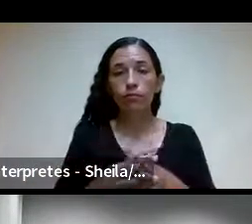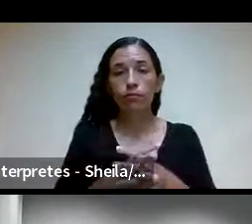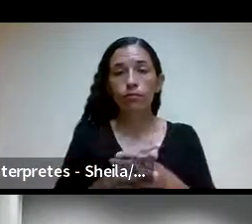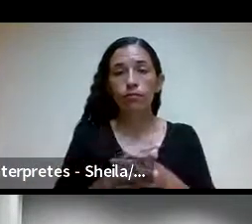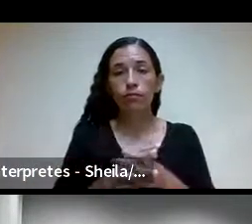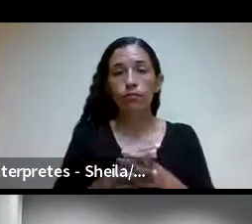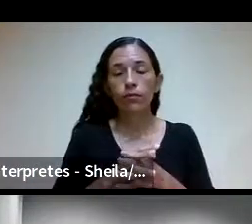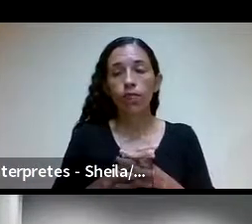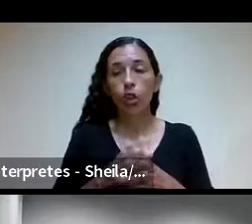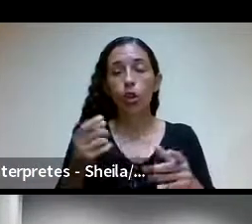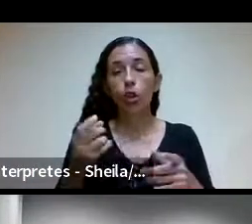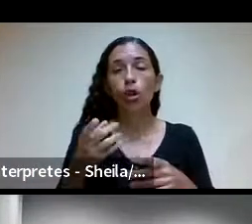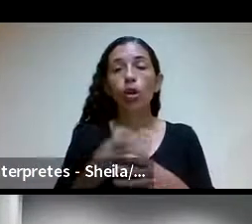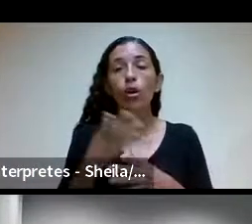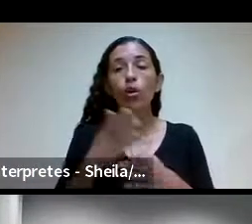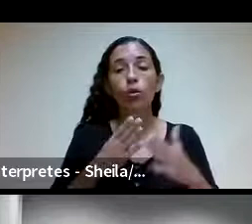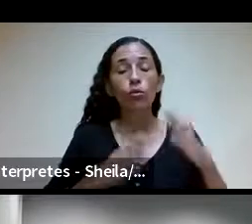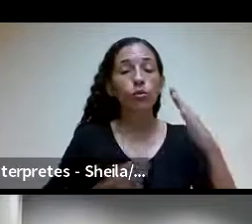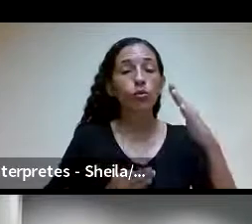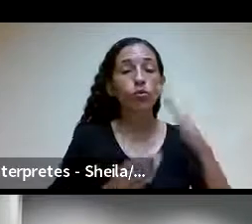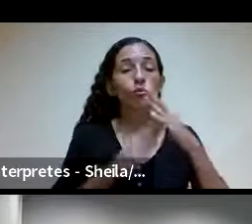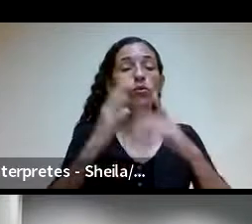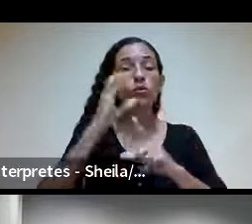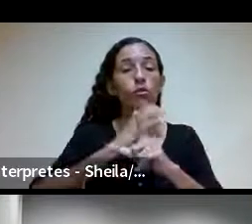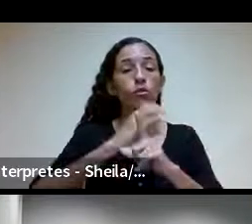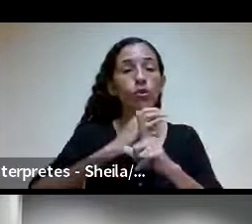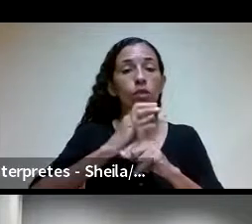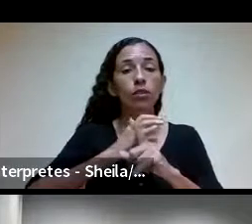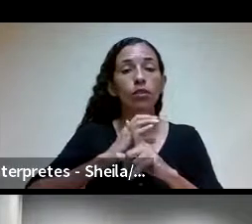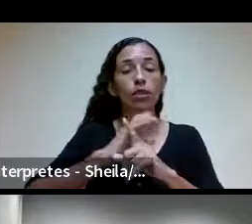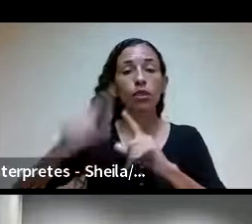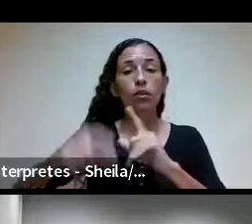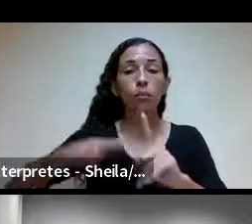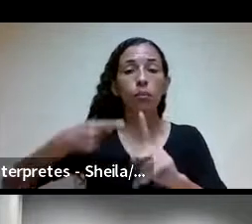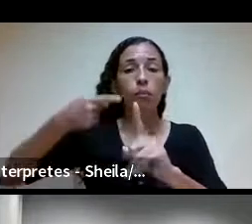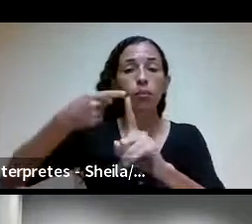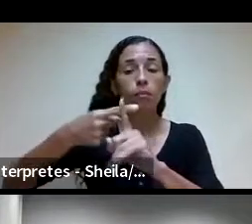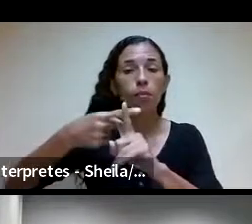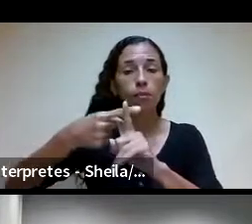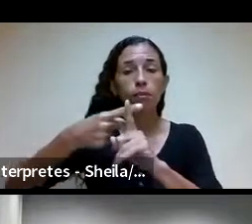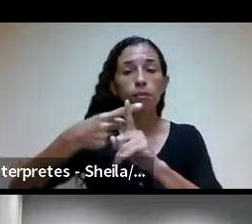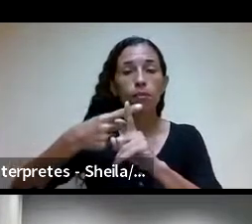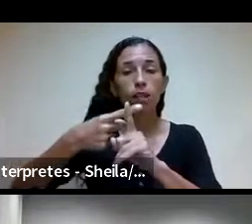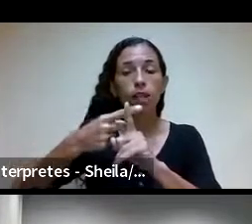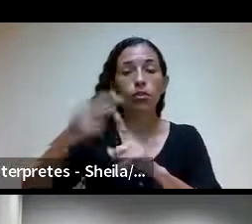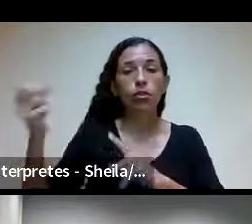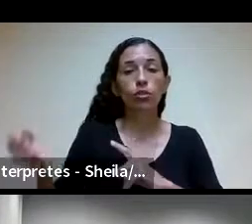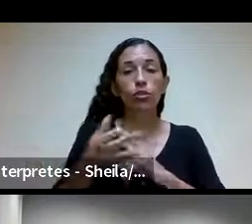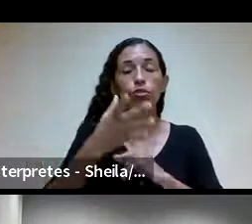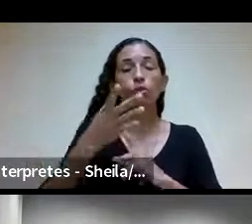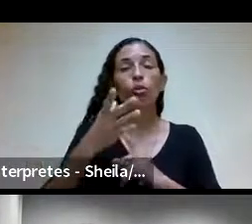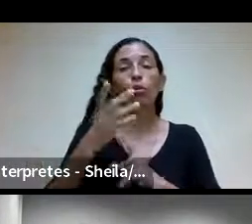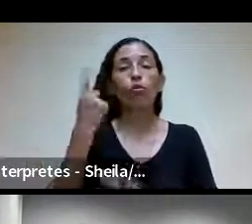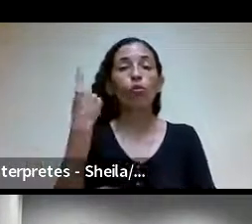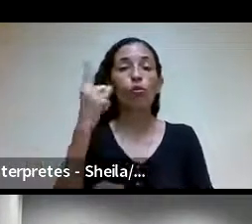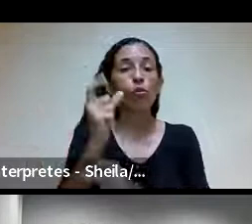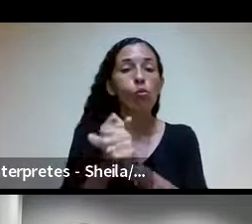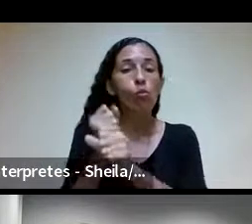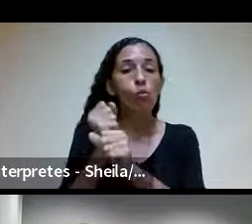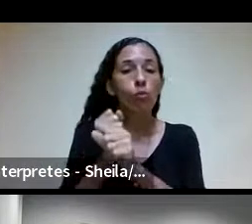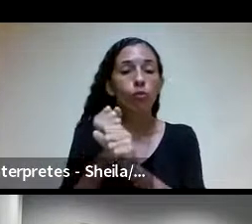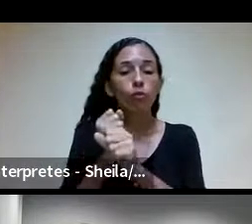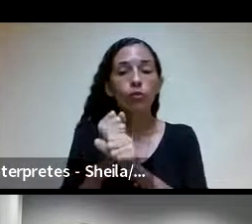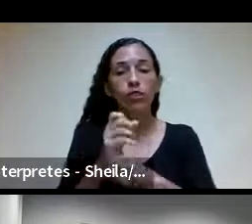final da requisição consignado na referida relação, estendendo-se por novo período de um ano quanto aos